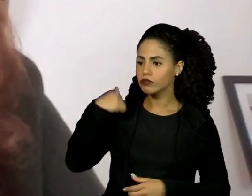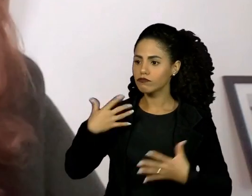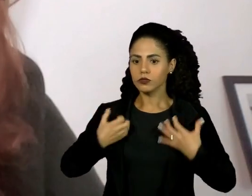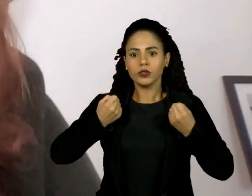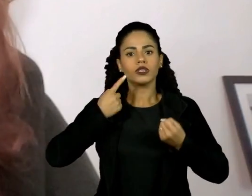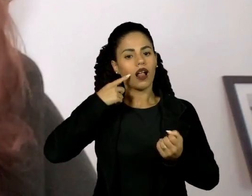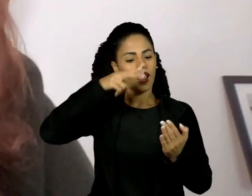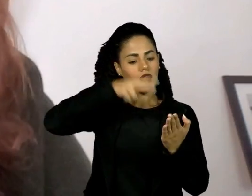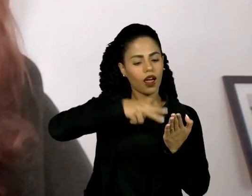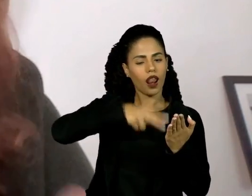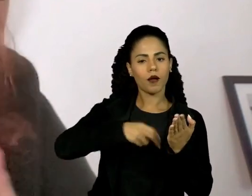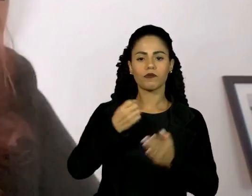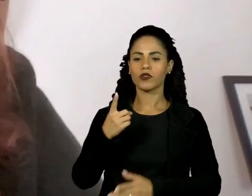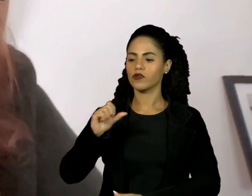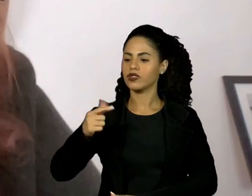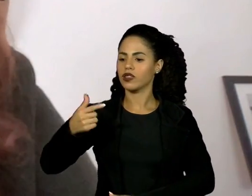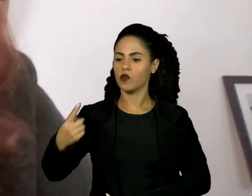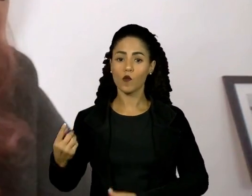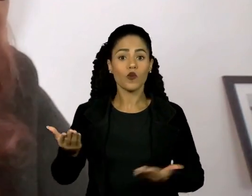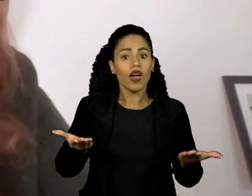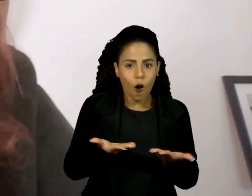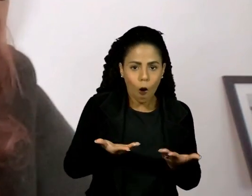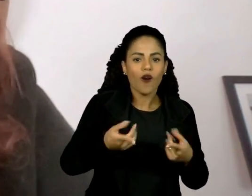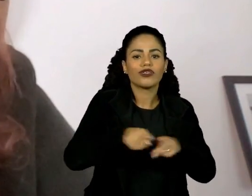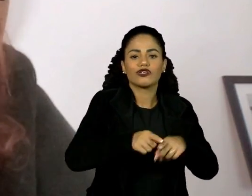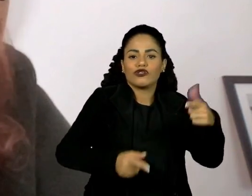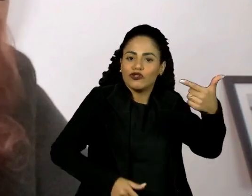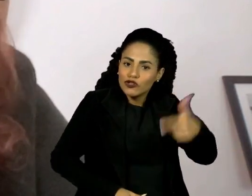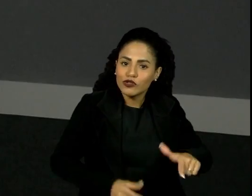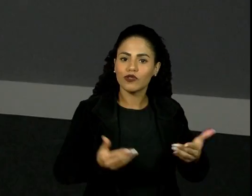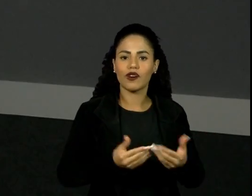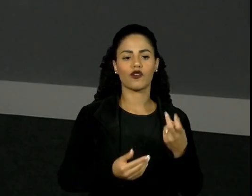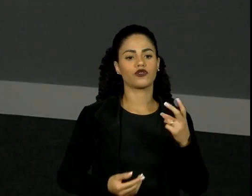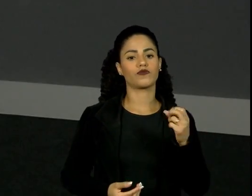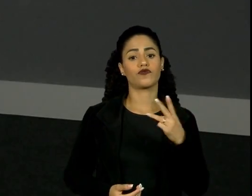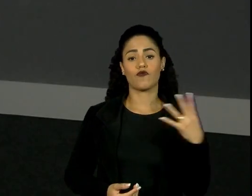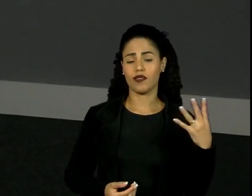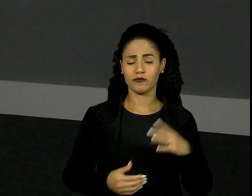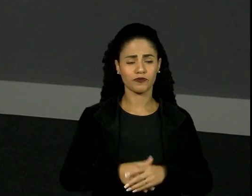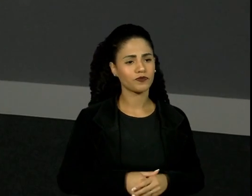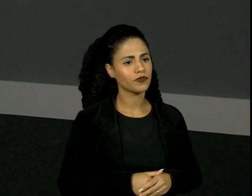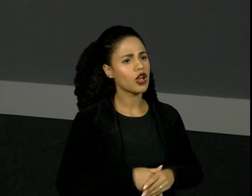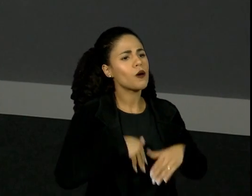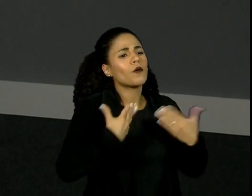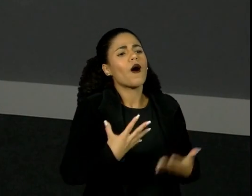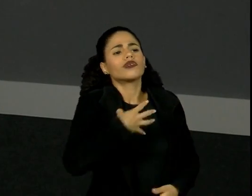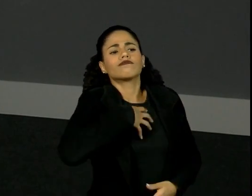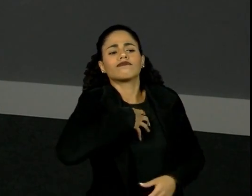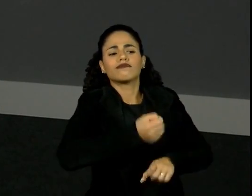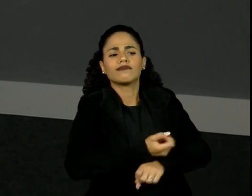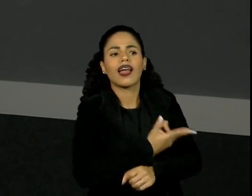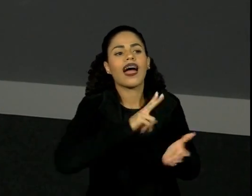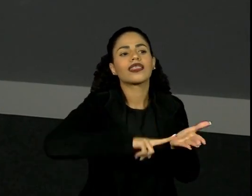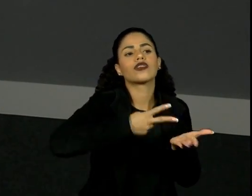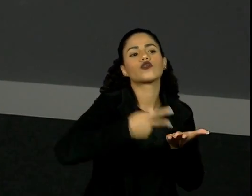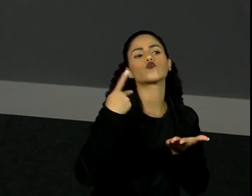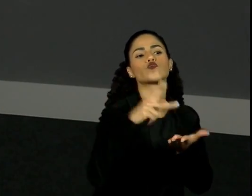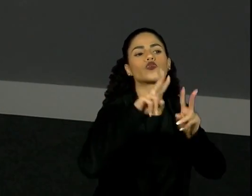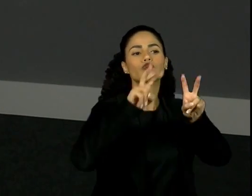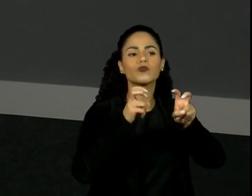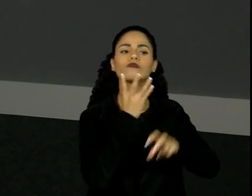desprevenidas em 1881, ele está pegando as pessoas desprevenidas em 2024. Qual que é a sensação de saber que a sua tradução de